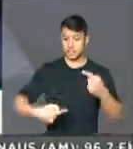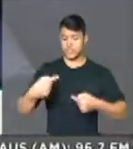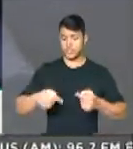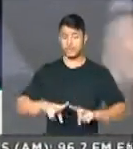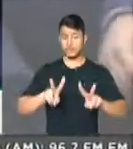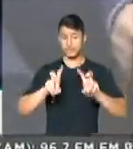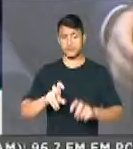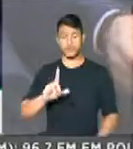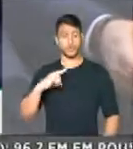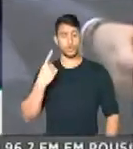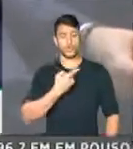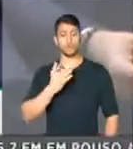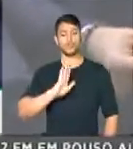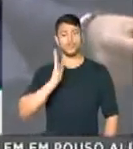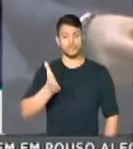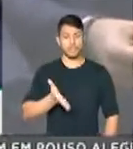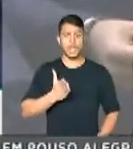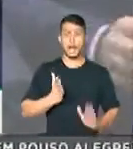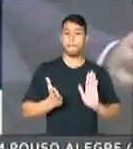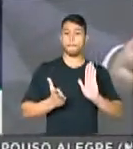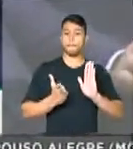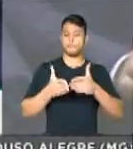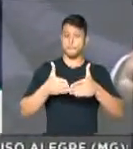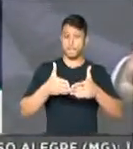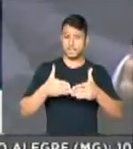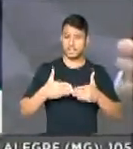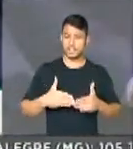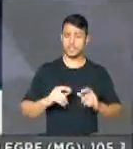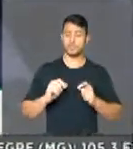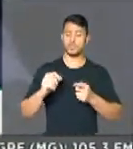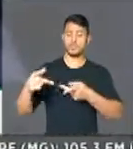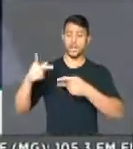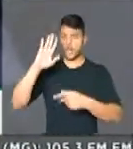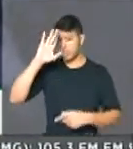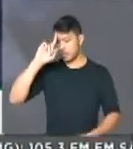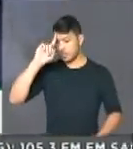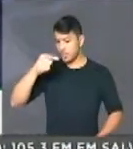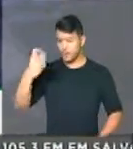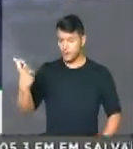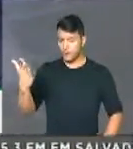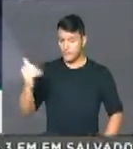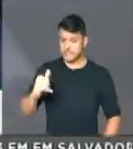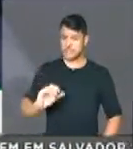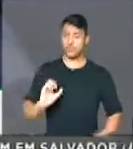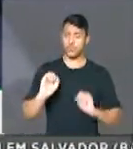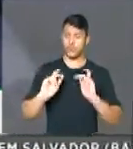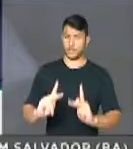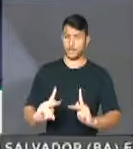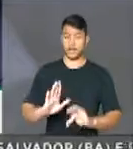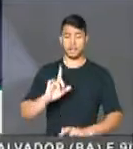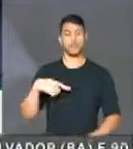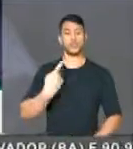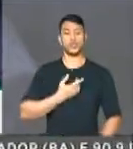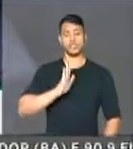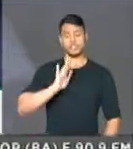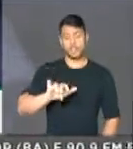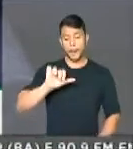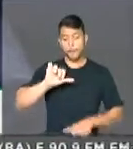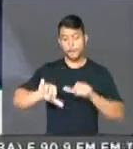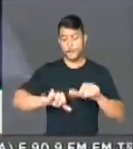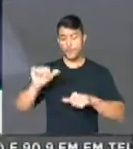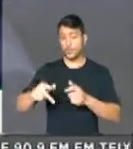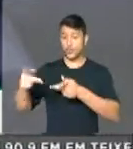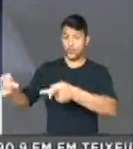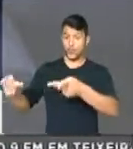uma convocação, ele disse que viria se convidado, foi transformado em convite na Comissão de Meio Ambiente,